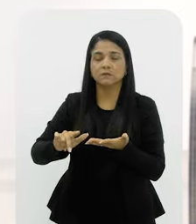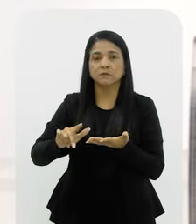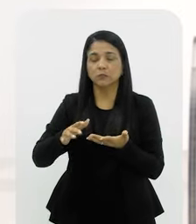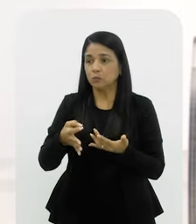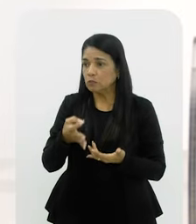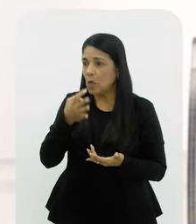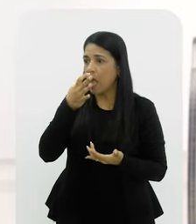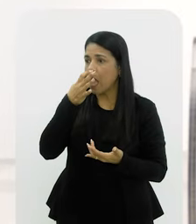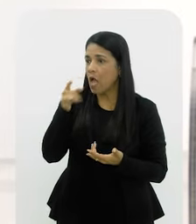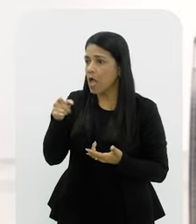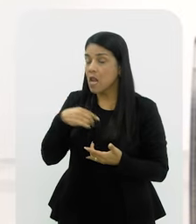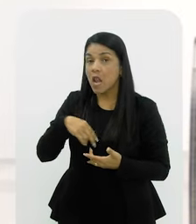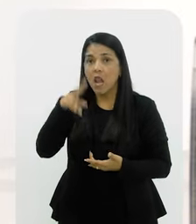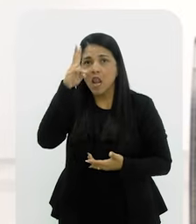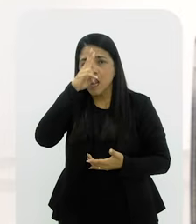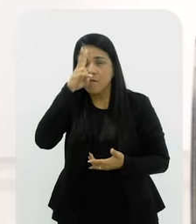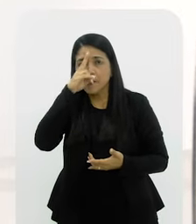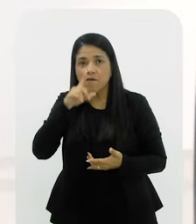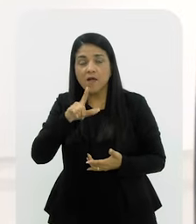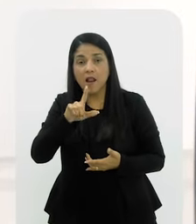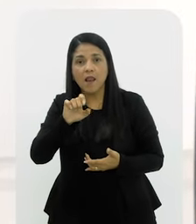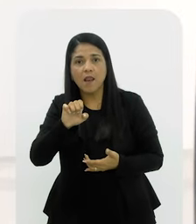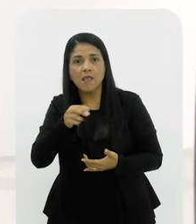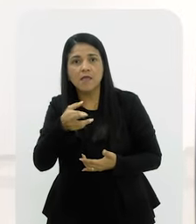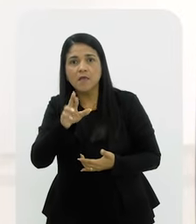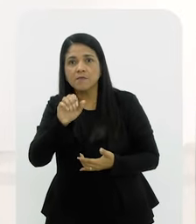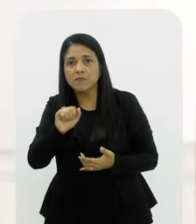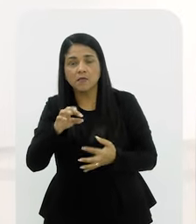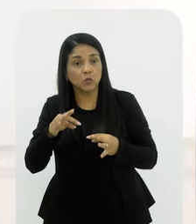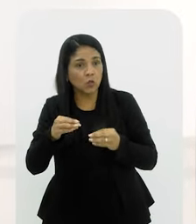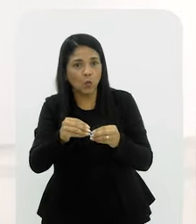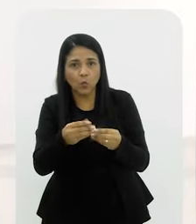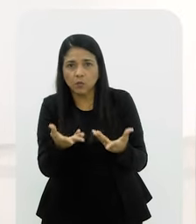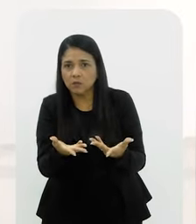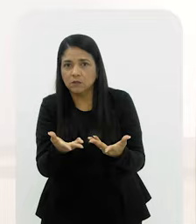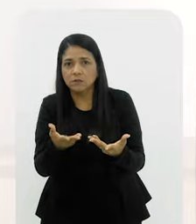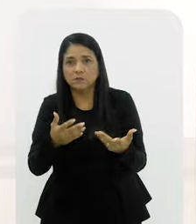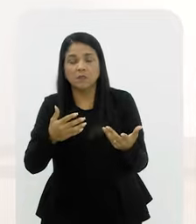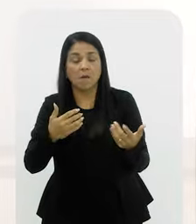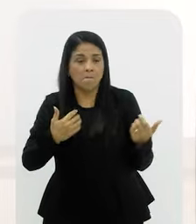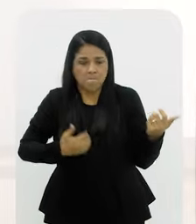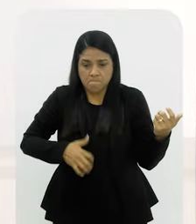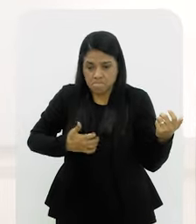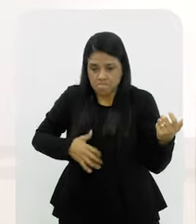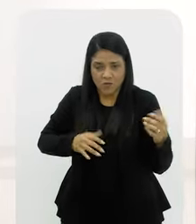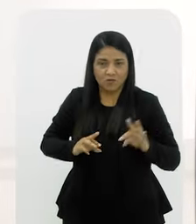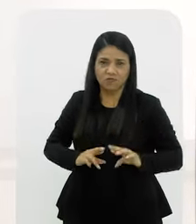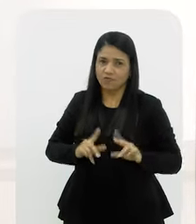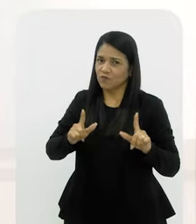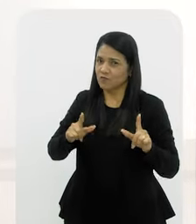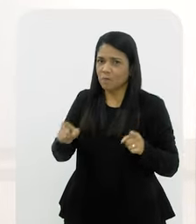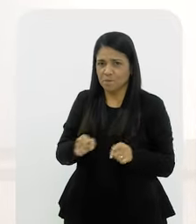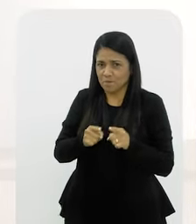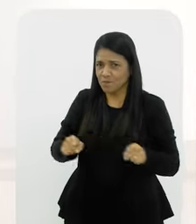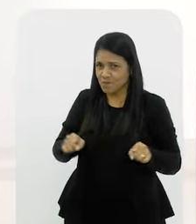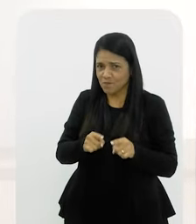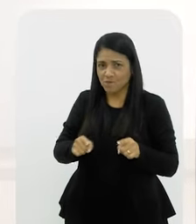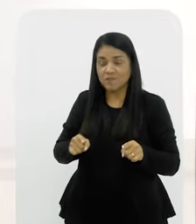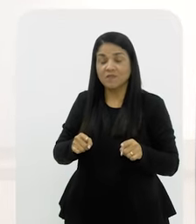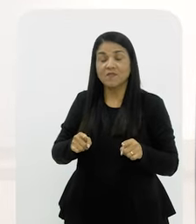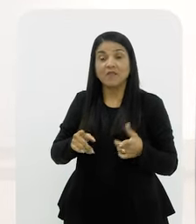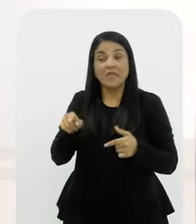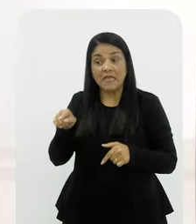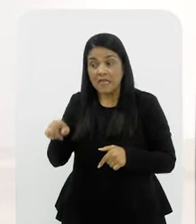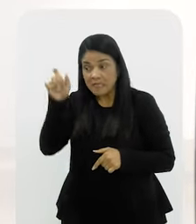espantoso, porque ele lembrava da letra, que é difícil lembrar todas as letras. A melodia não, tu esquece a letra,